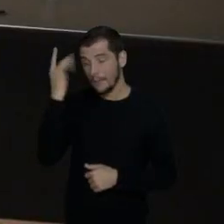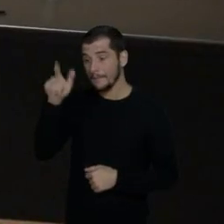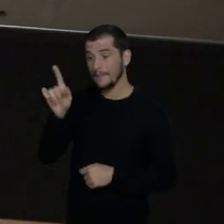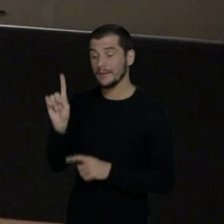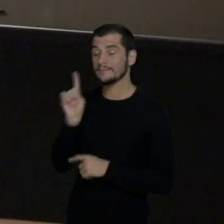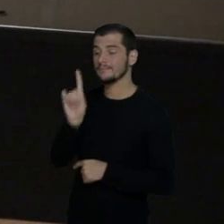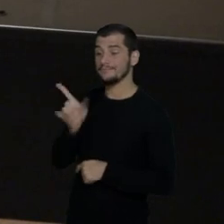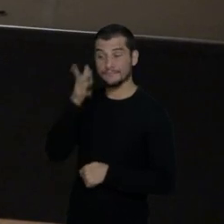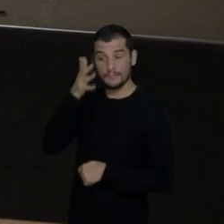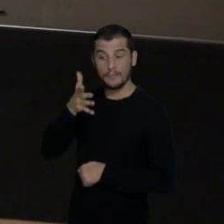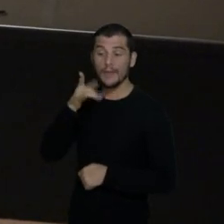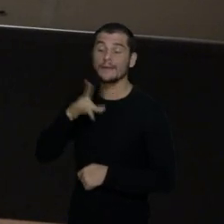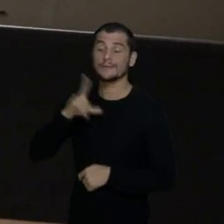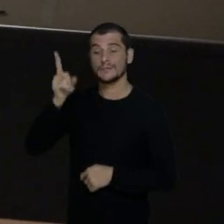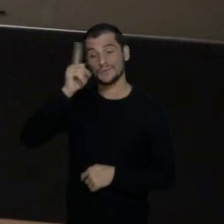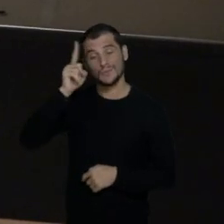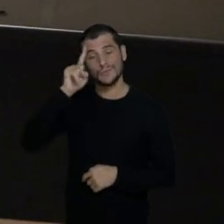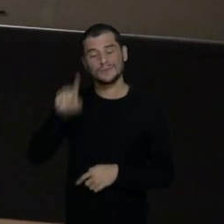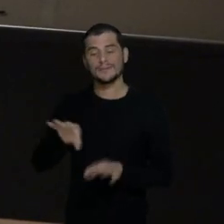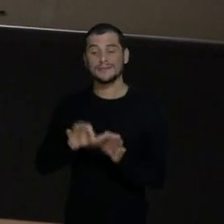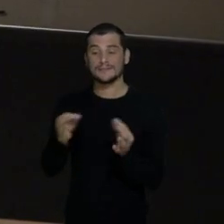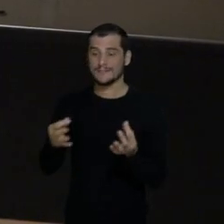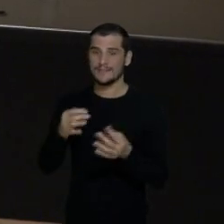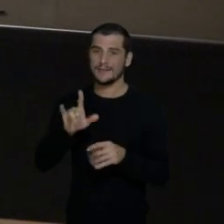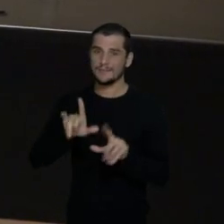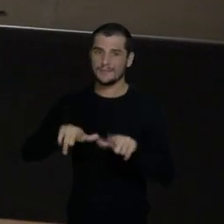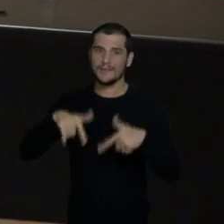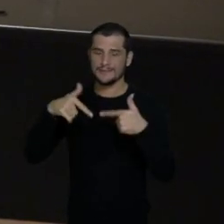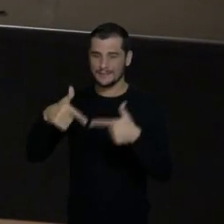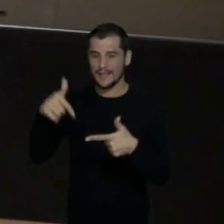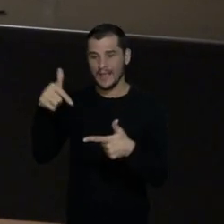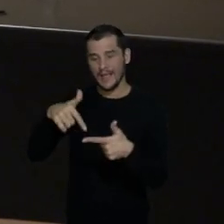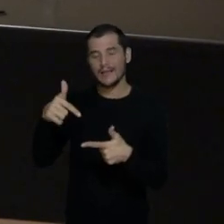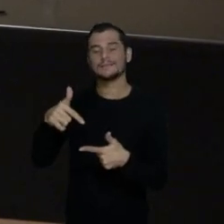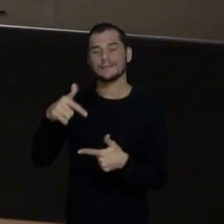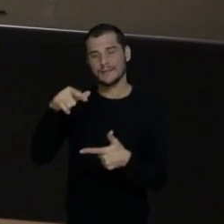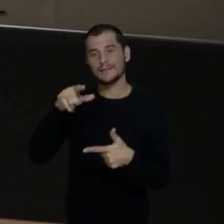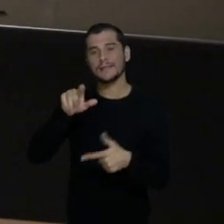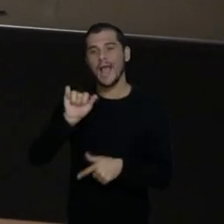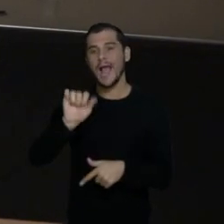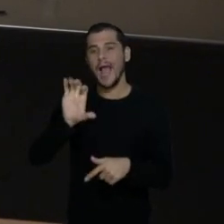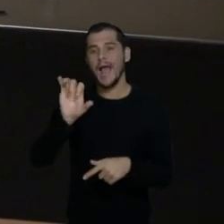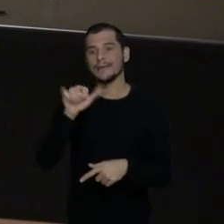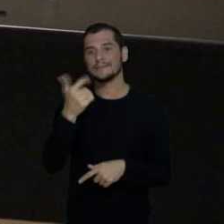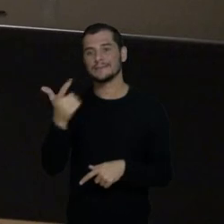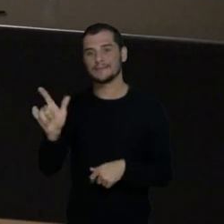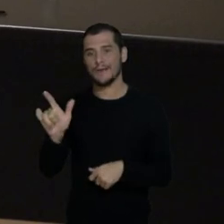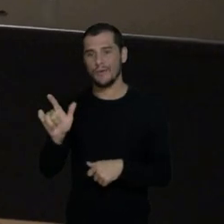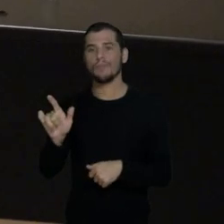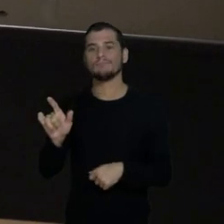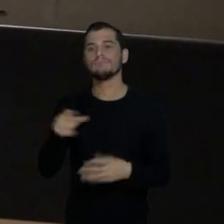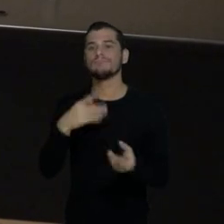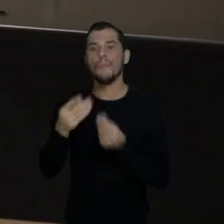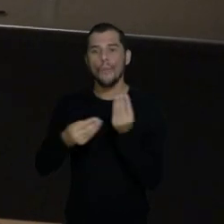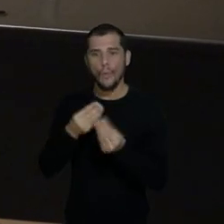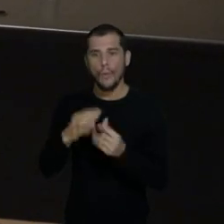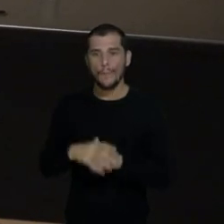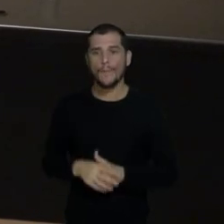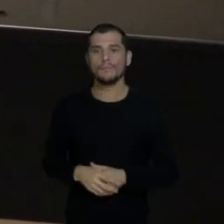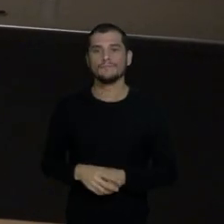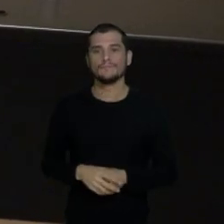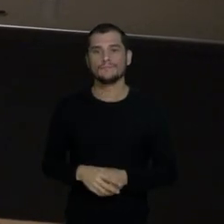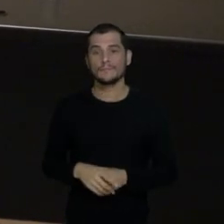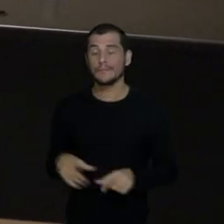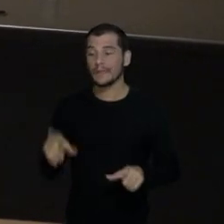eh eu costumo dizer que uma ação muito simples que a gente deveria ter como prae eh todo começo de ano ou todo o